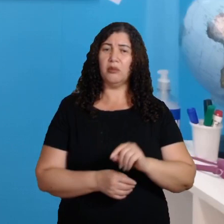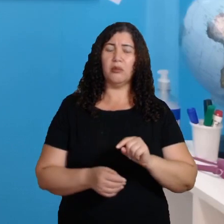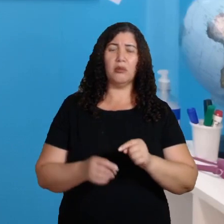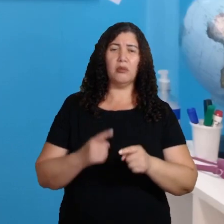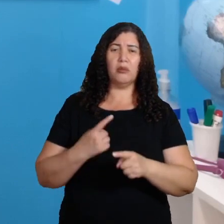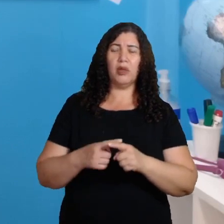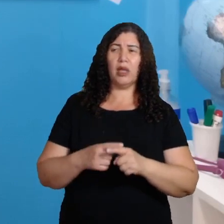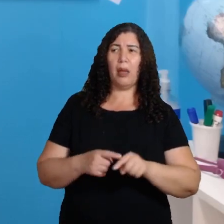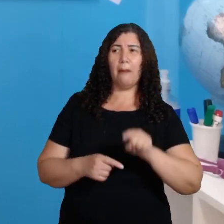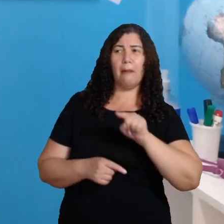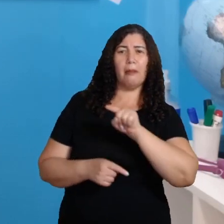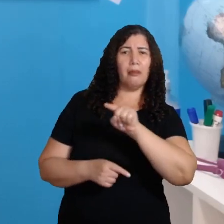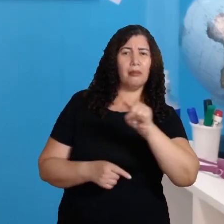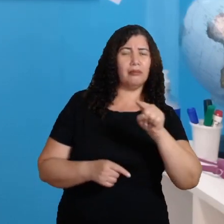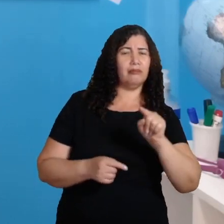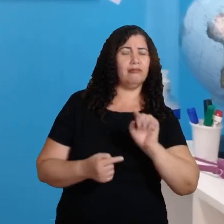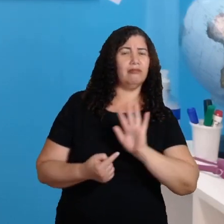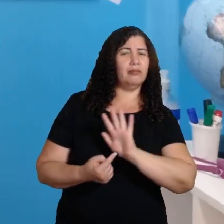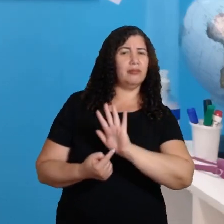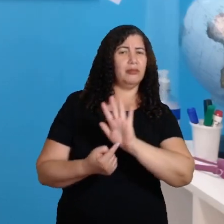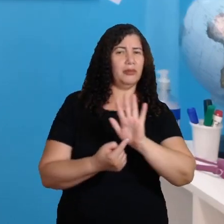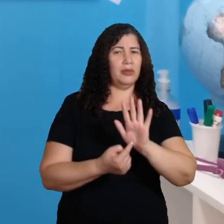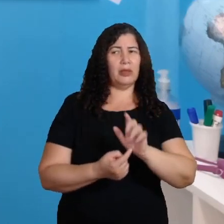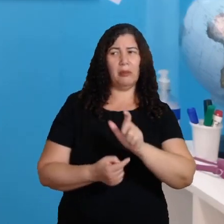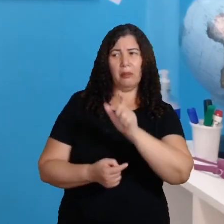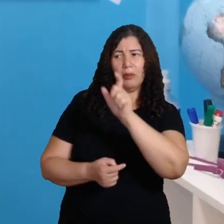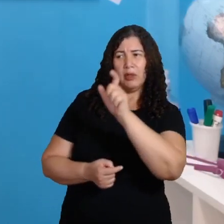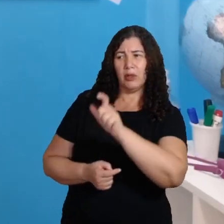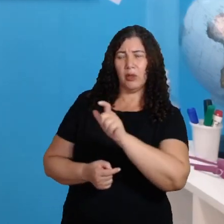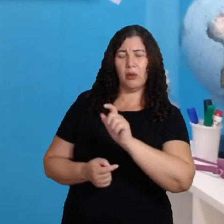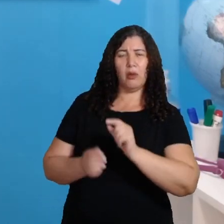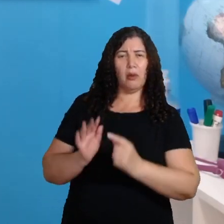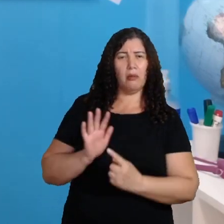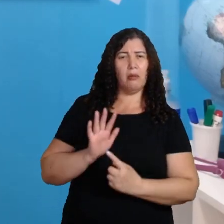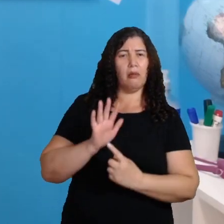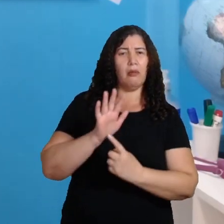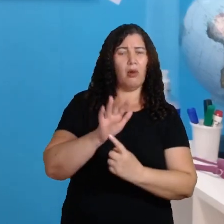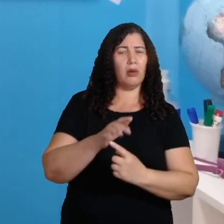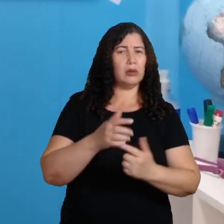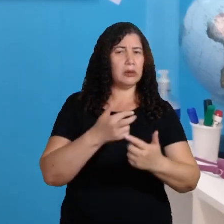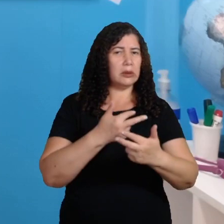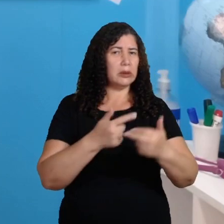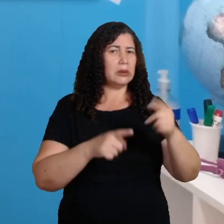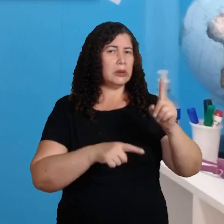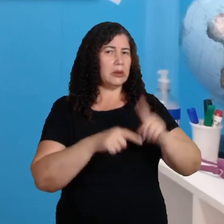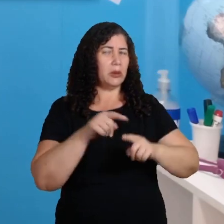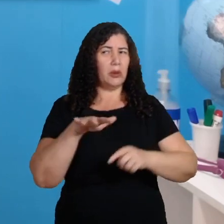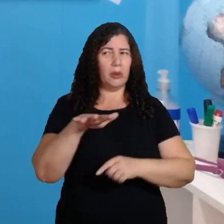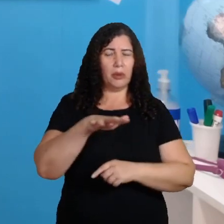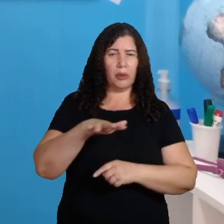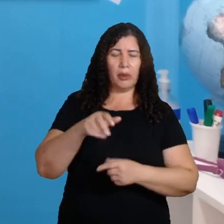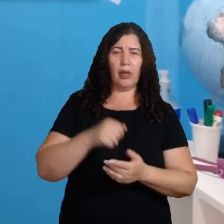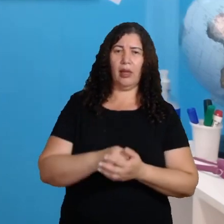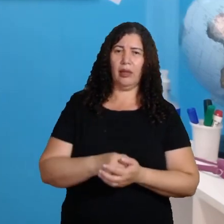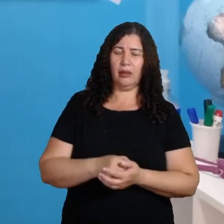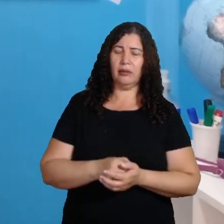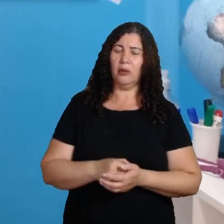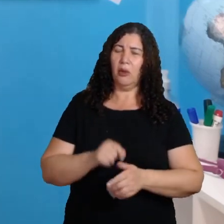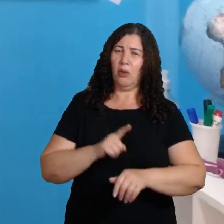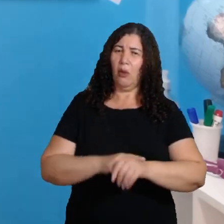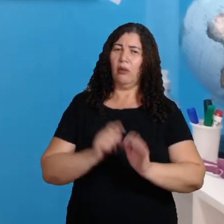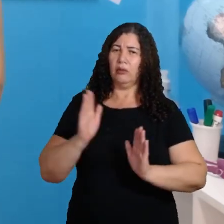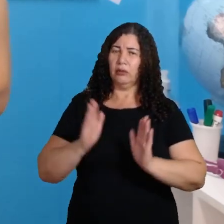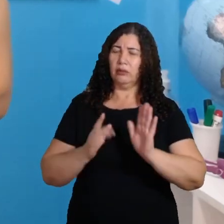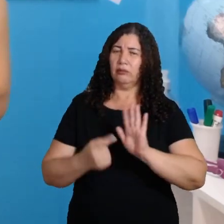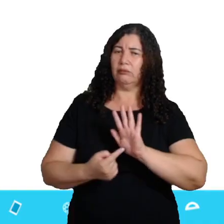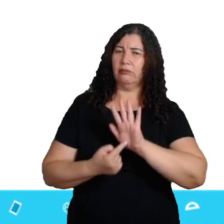os tipos, objetos, pessoas, dentro de determinado espaço e dentro de determinado tempo. Vamos